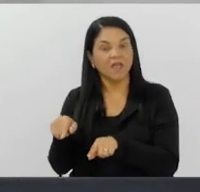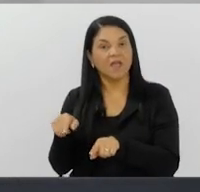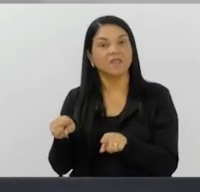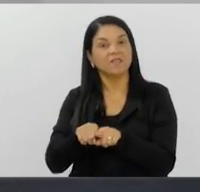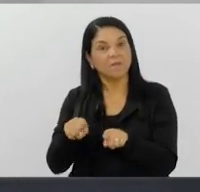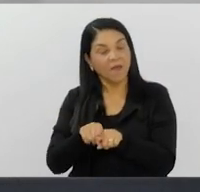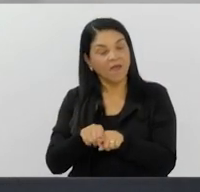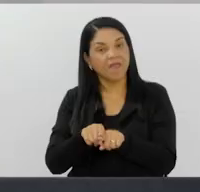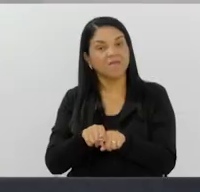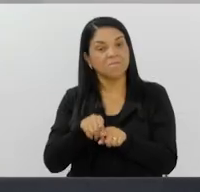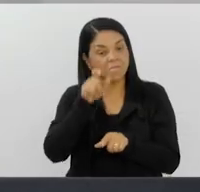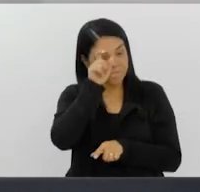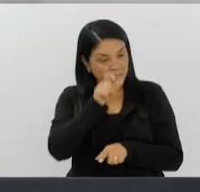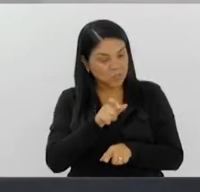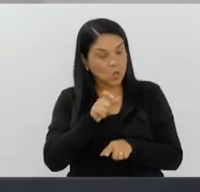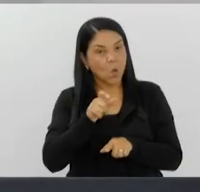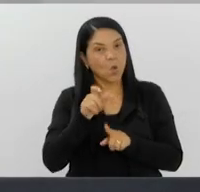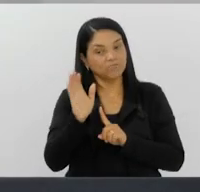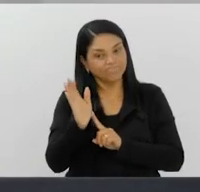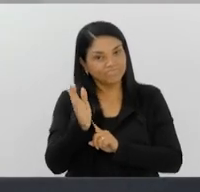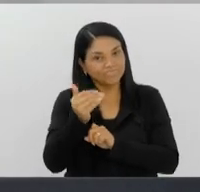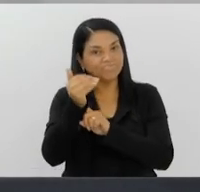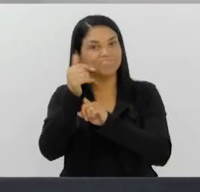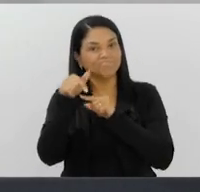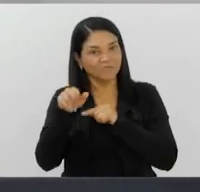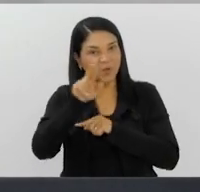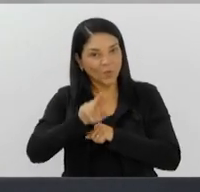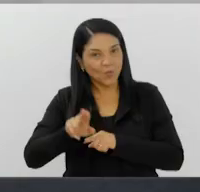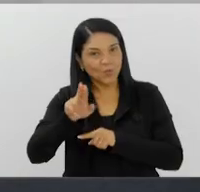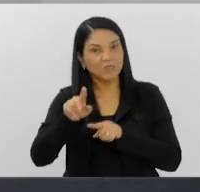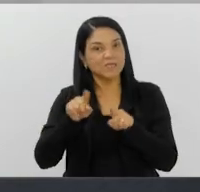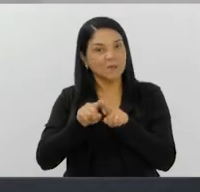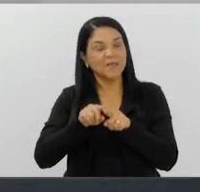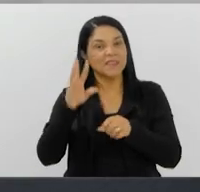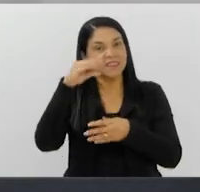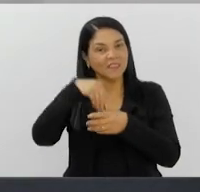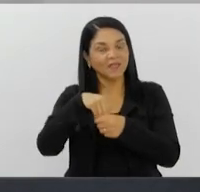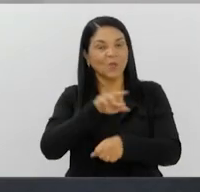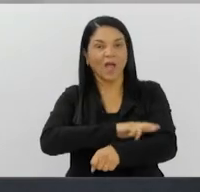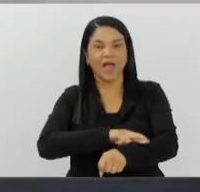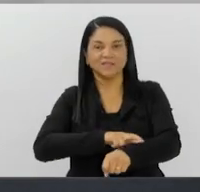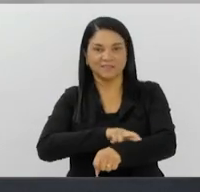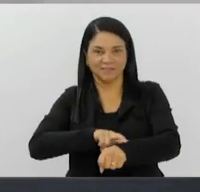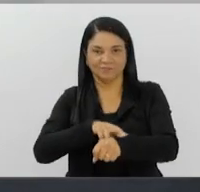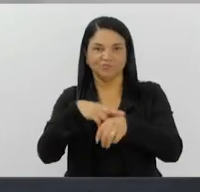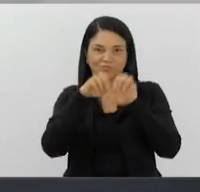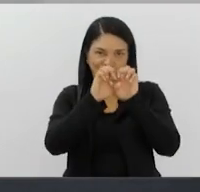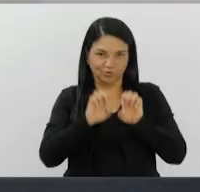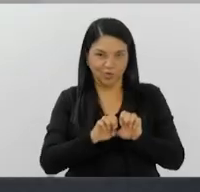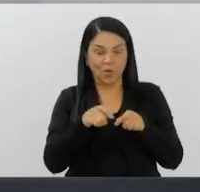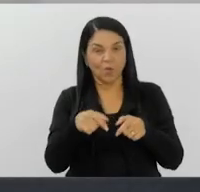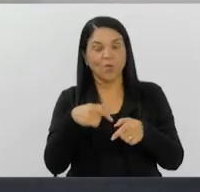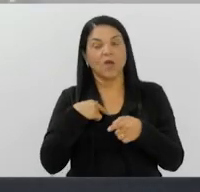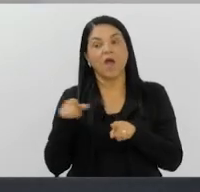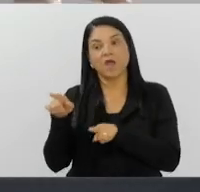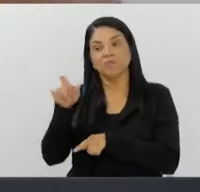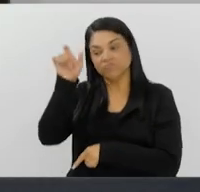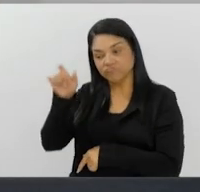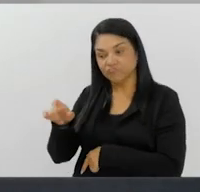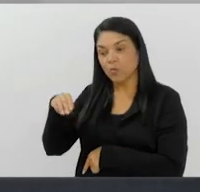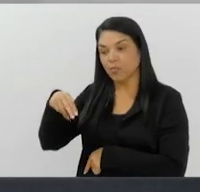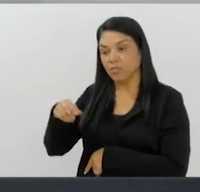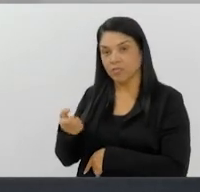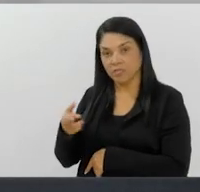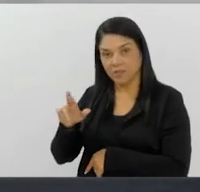também tá nesse racismo estrutural então por isso que acho que negr Gum Traz esse elemento de descolonização E aí mink